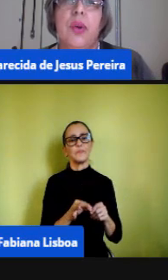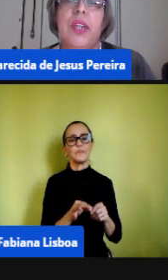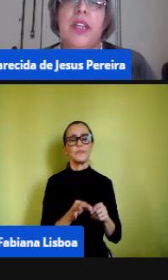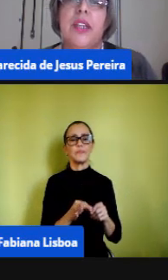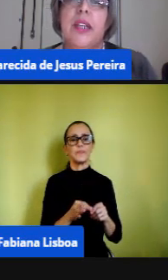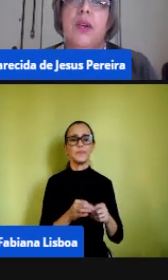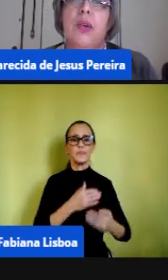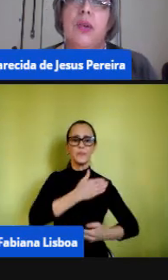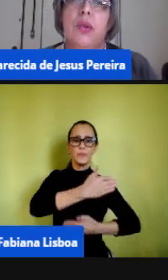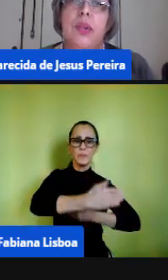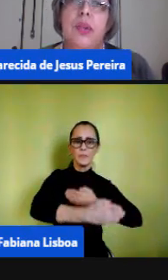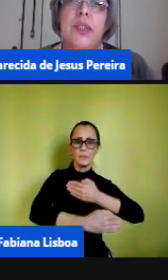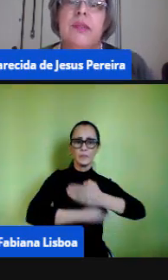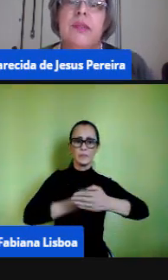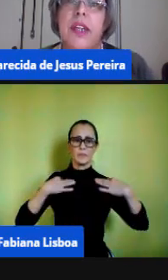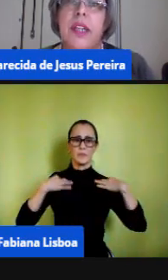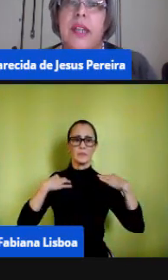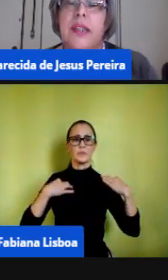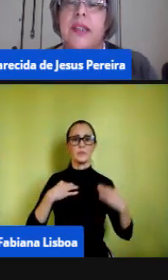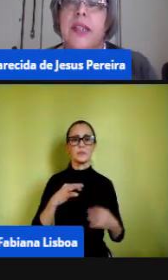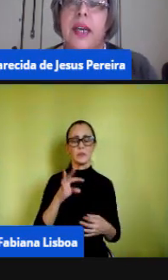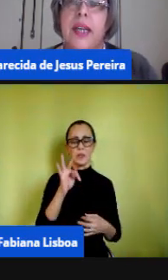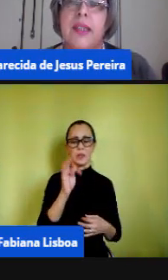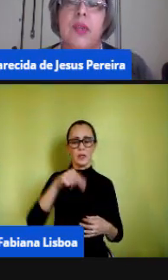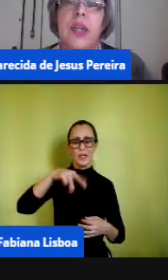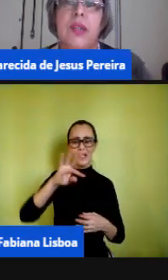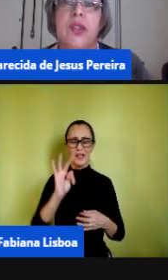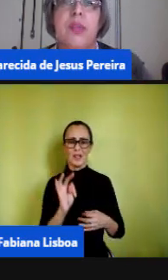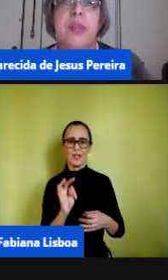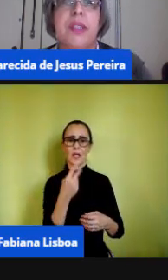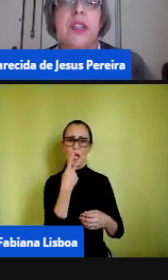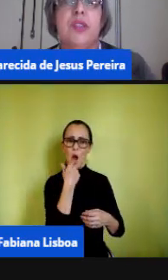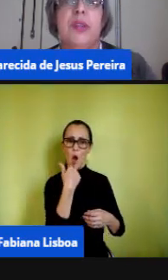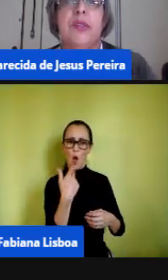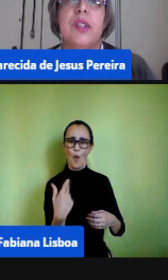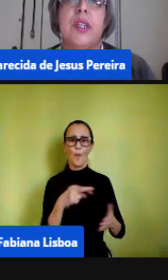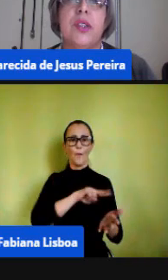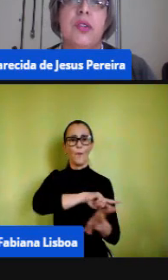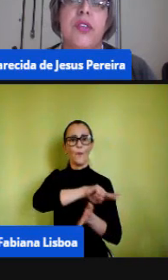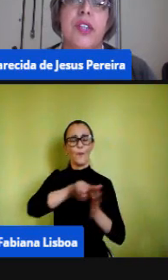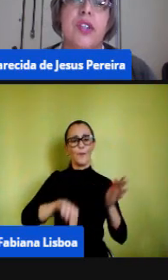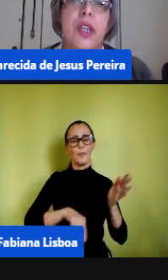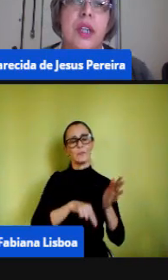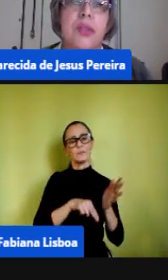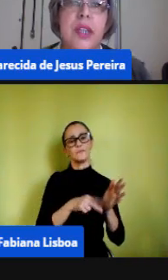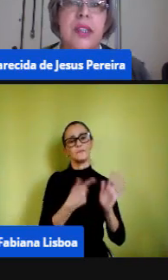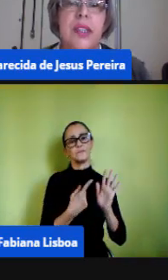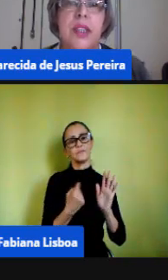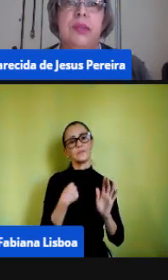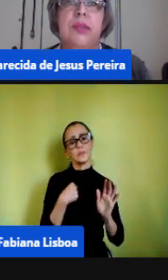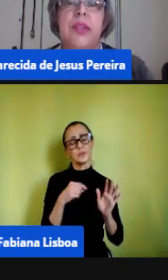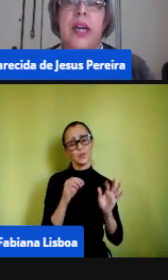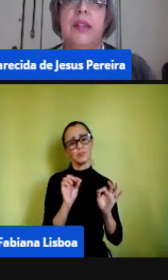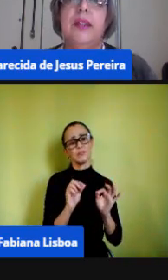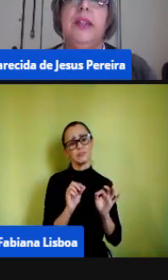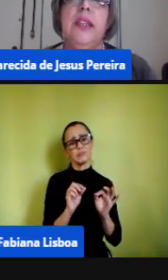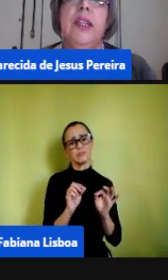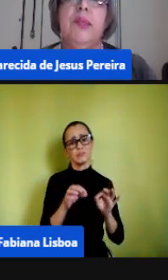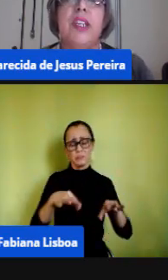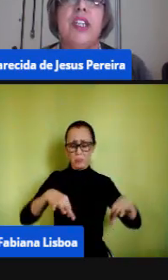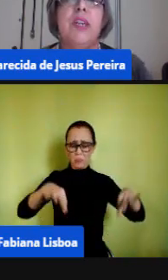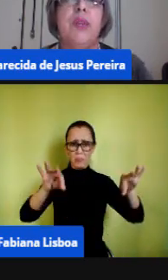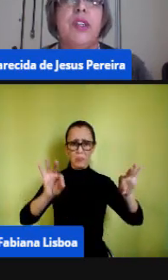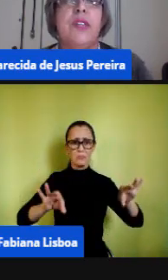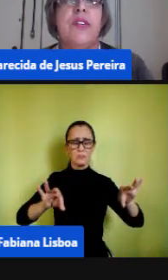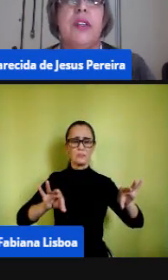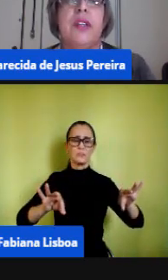Tecido ou TNT com cores variadas. Essa toalha que eu estou apresentando para vocês, eu confeccionei ela no tecido, tá?